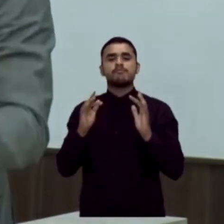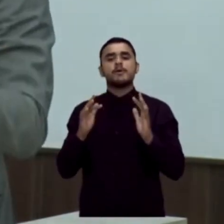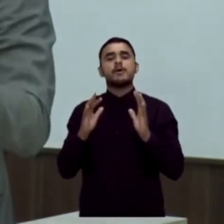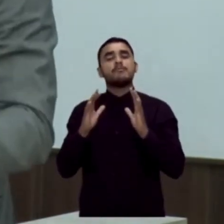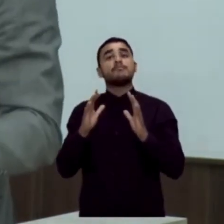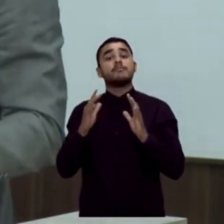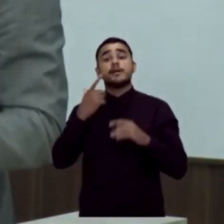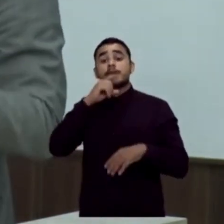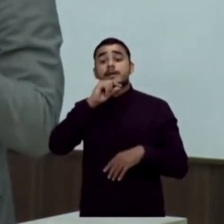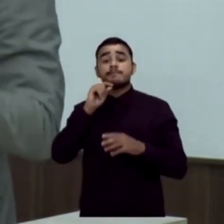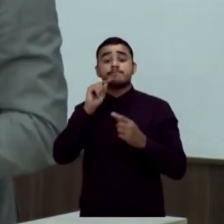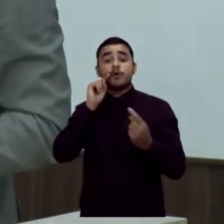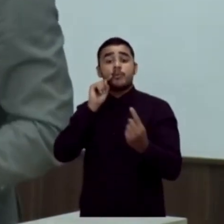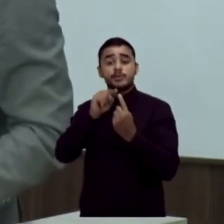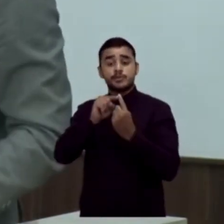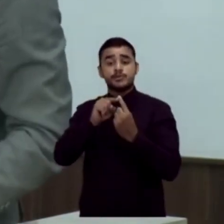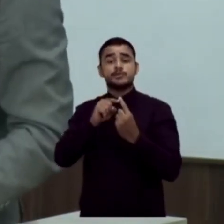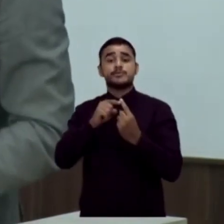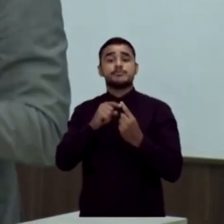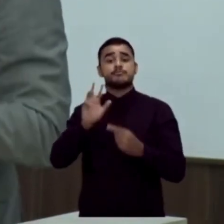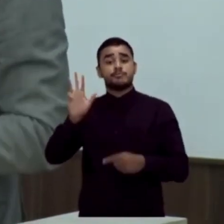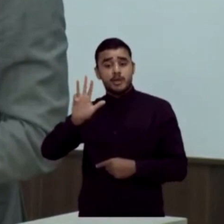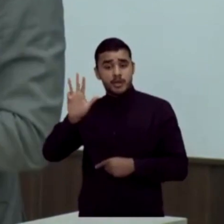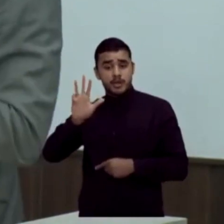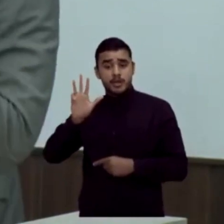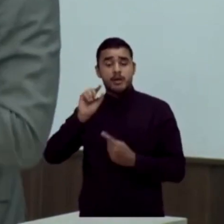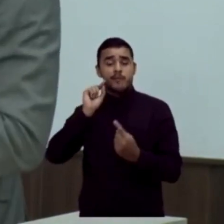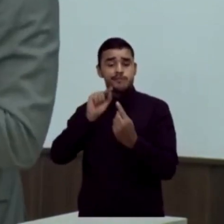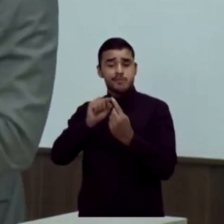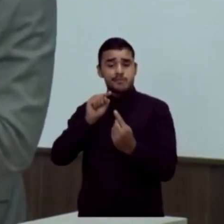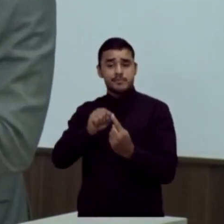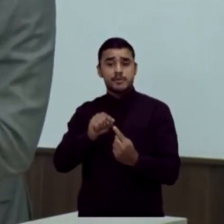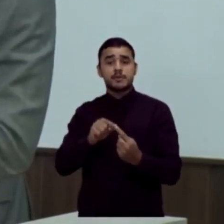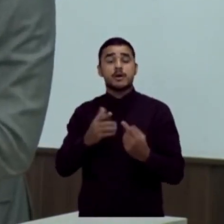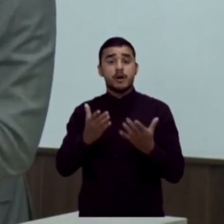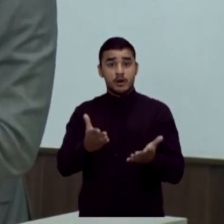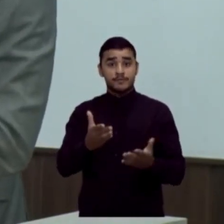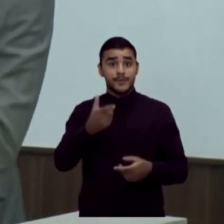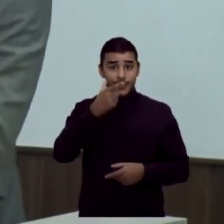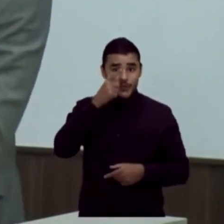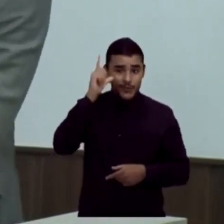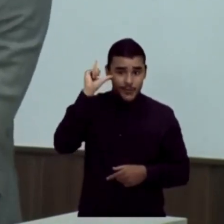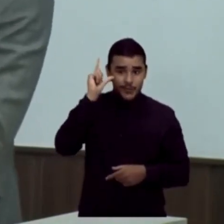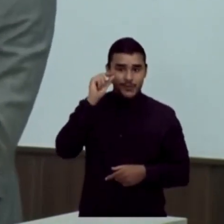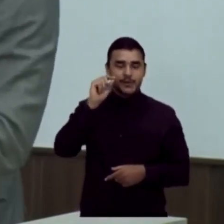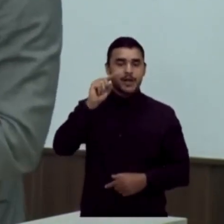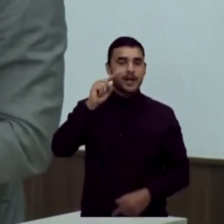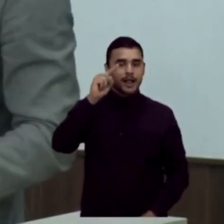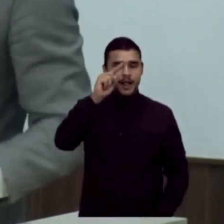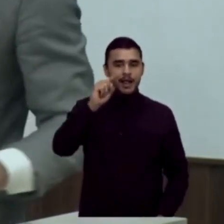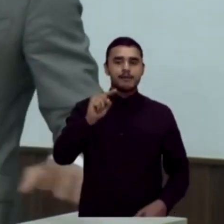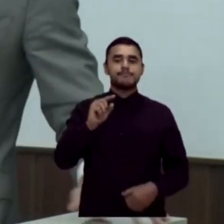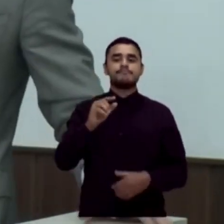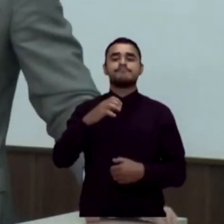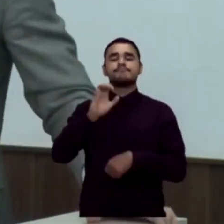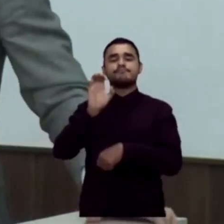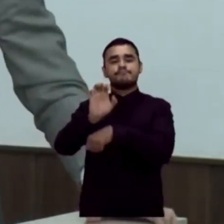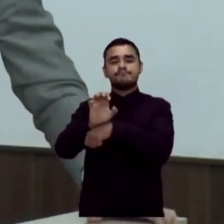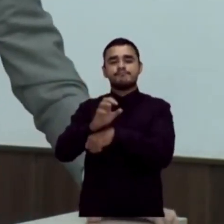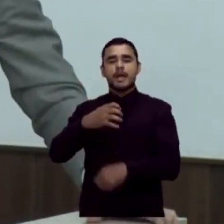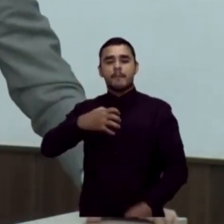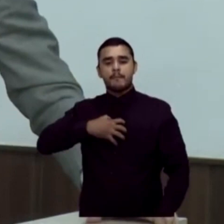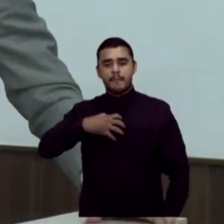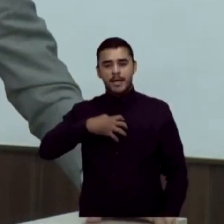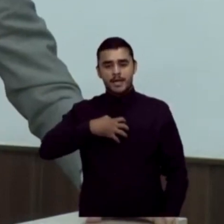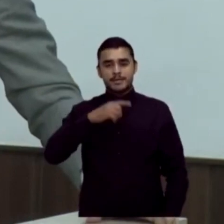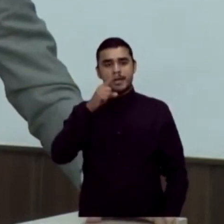foi feito ontem lá na Bahia, com o relançamento do Minha Casa Minha Vida, priorizando novamente aquela população